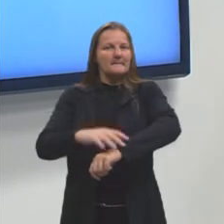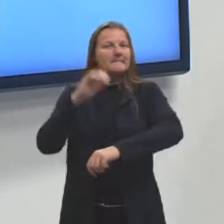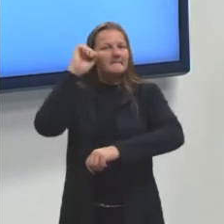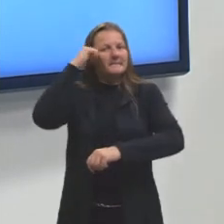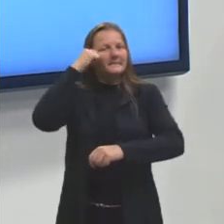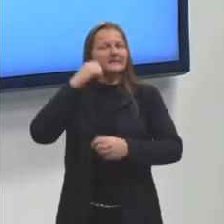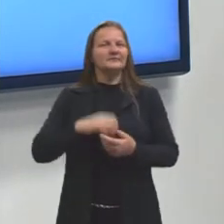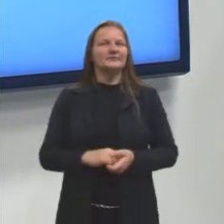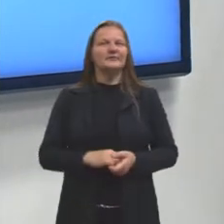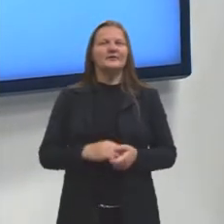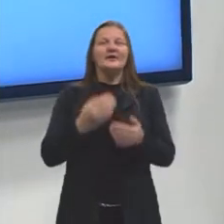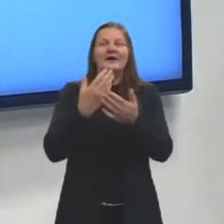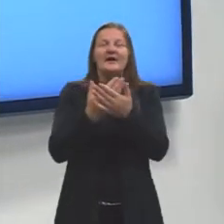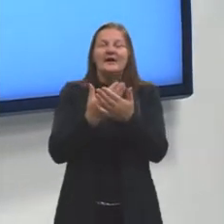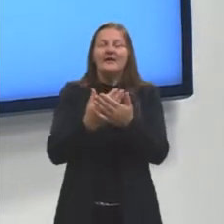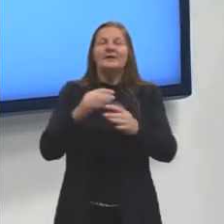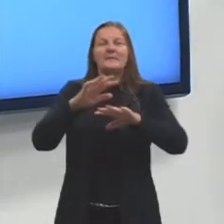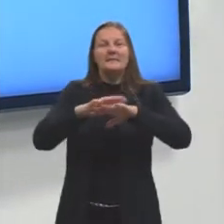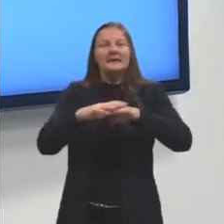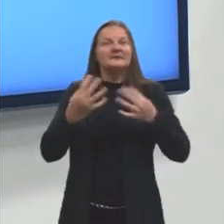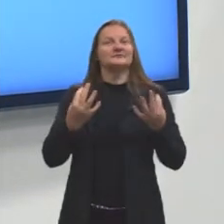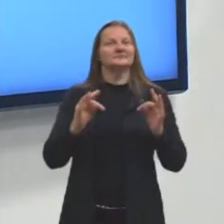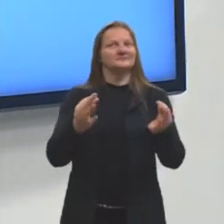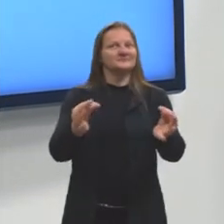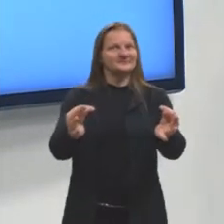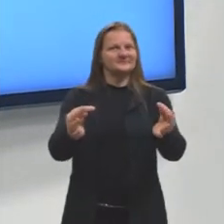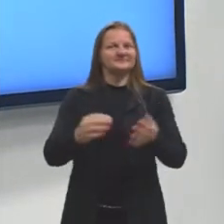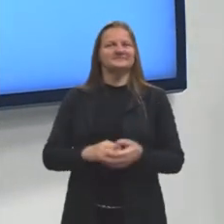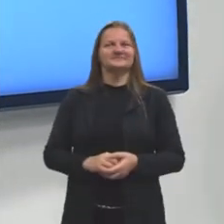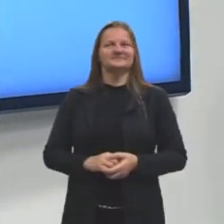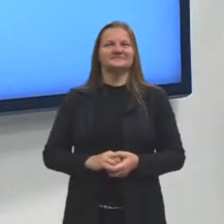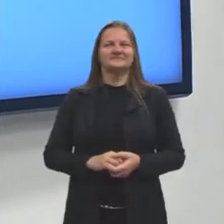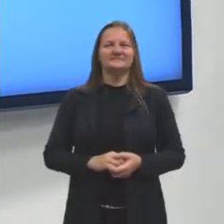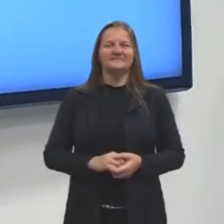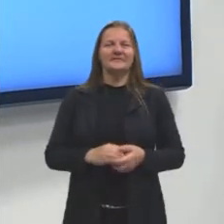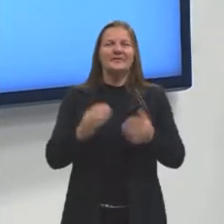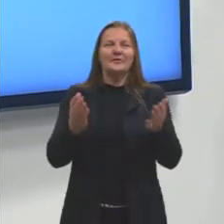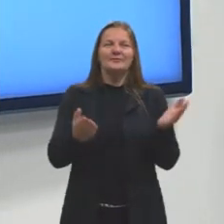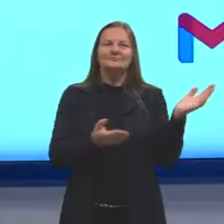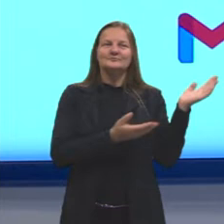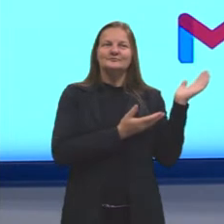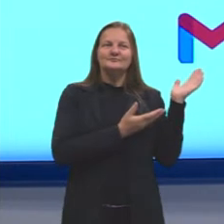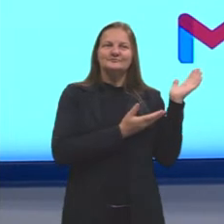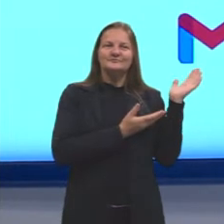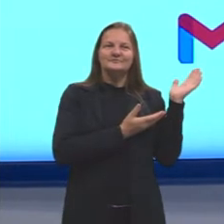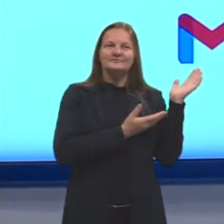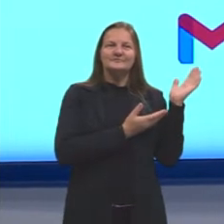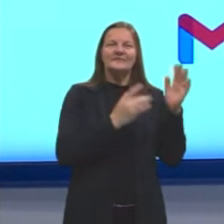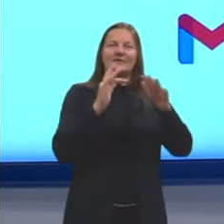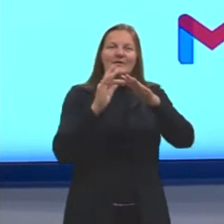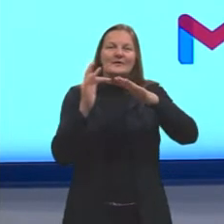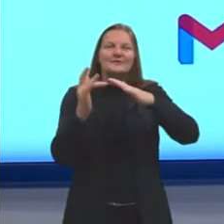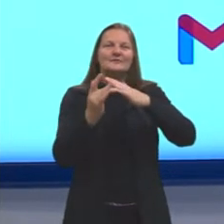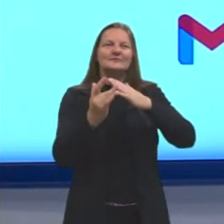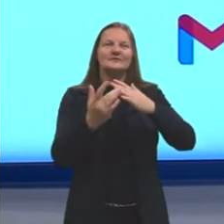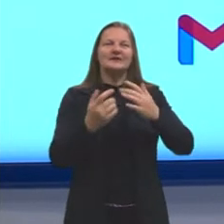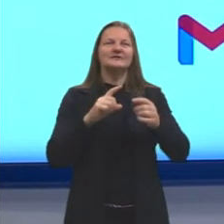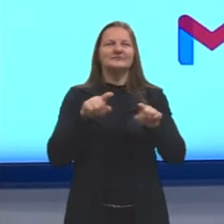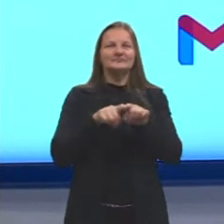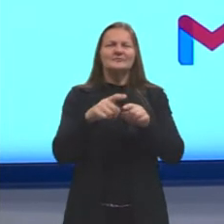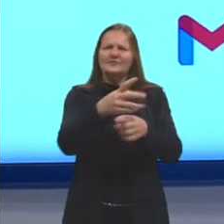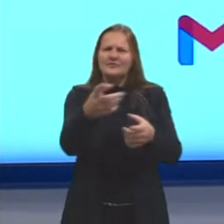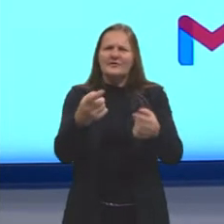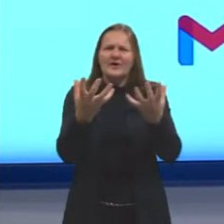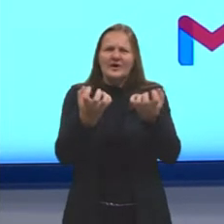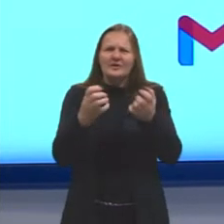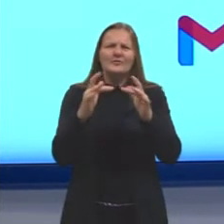estamos aqui para uma aula então de matemática e suas Tecnologias deixo aqui para vocês as redes sociais caso